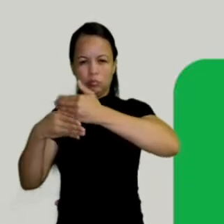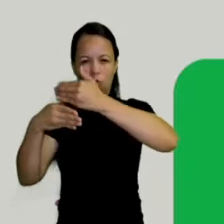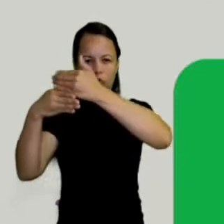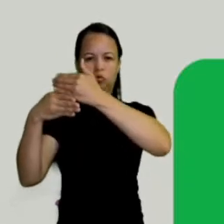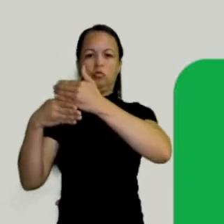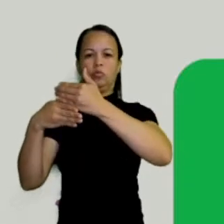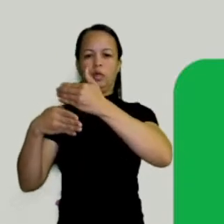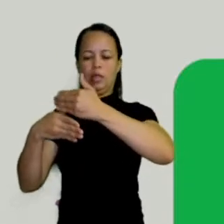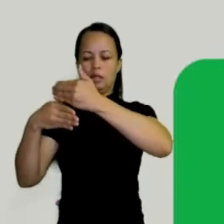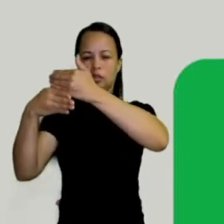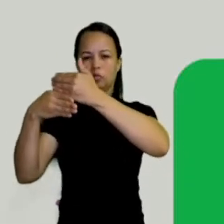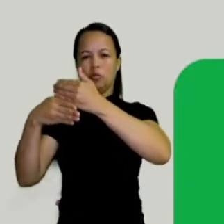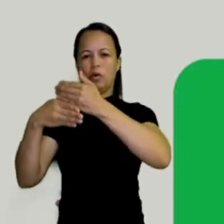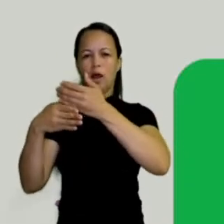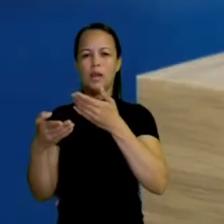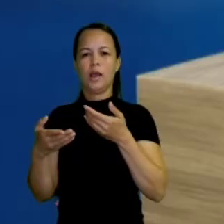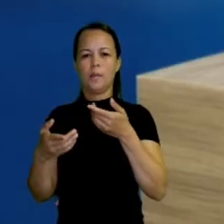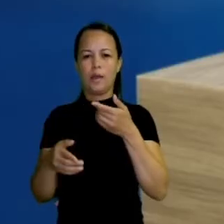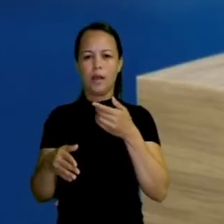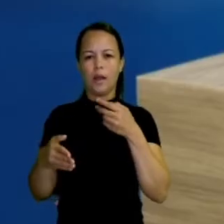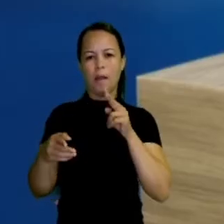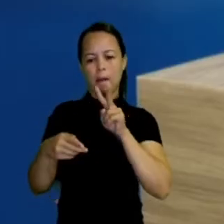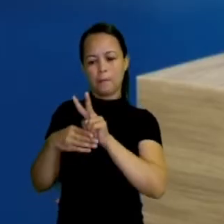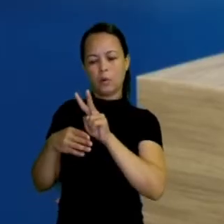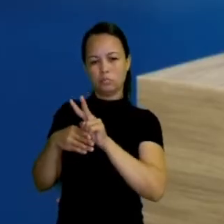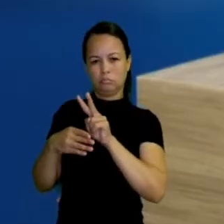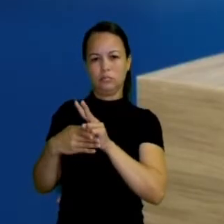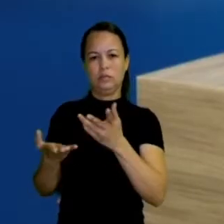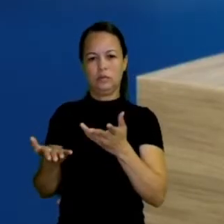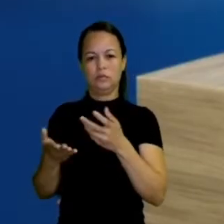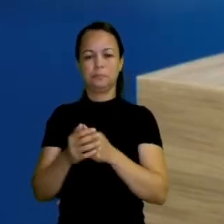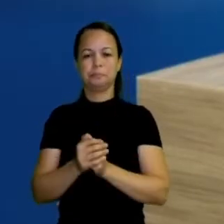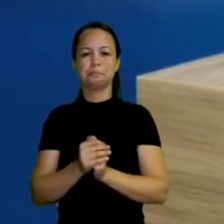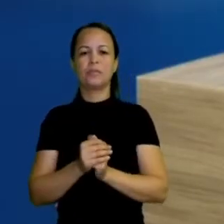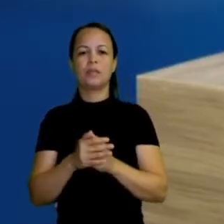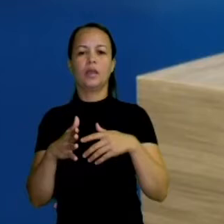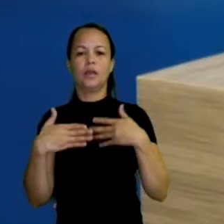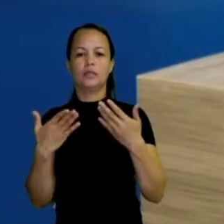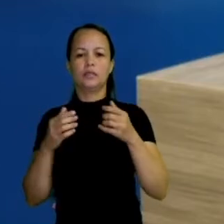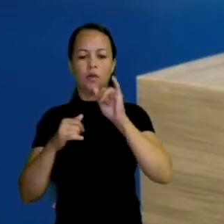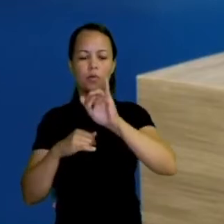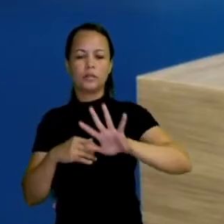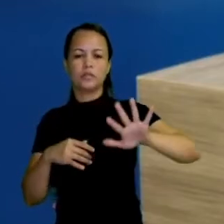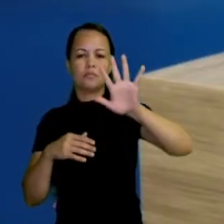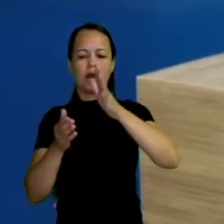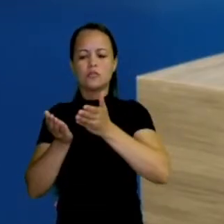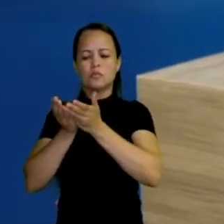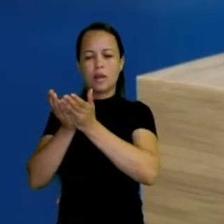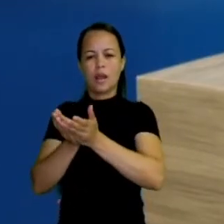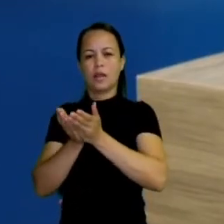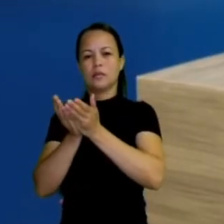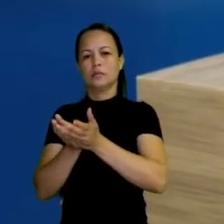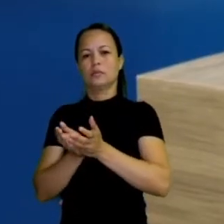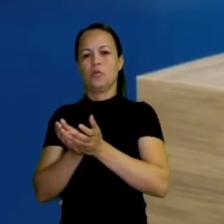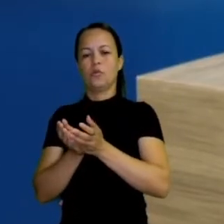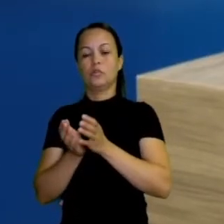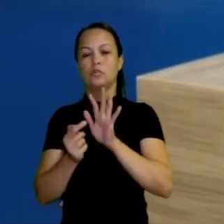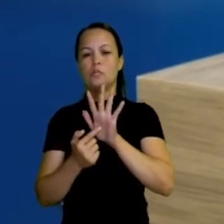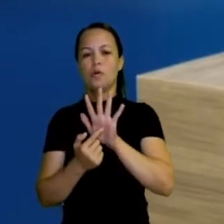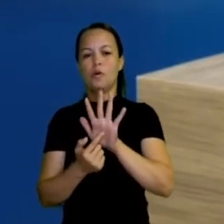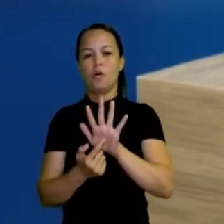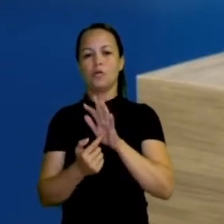de defesa. Então, a imagem ela passa essa questão aí, né? As embarcações. Por que as embarcações? Porque